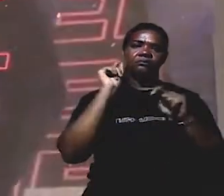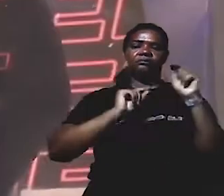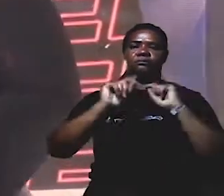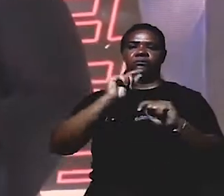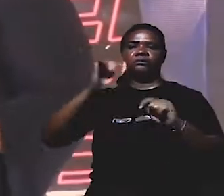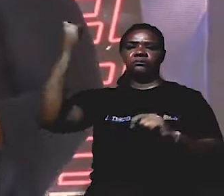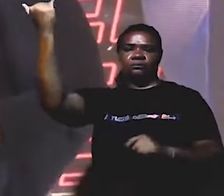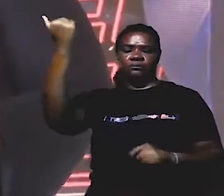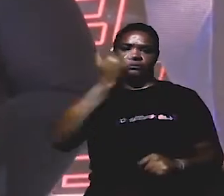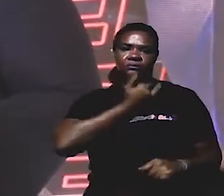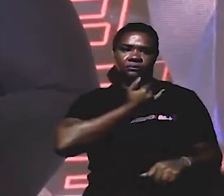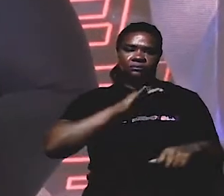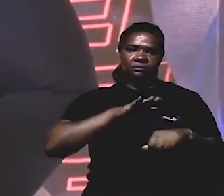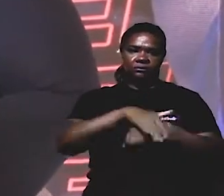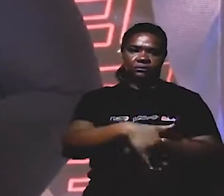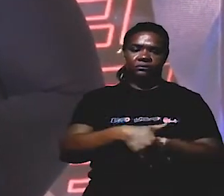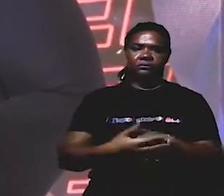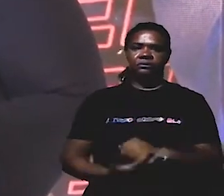quer derramar nesta noite.